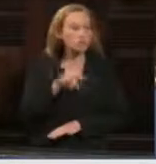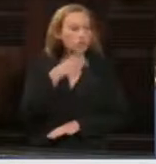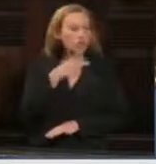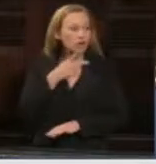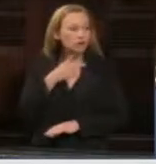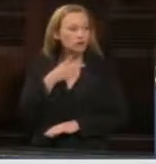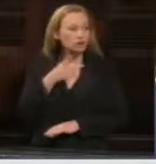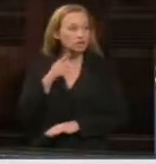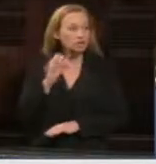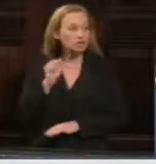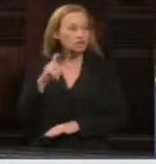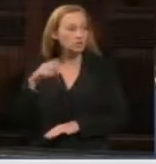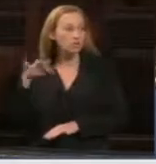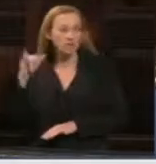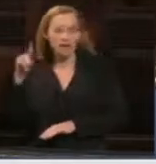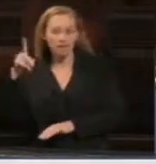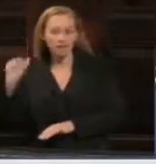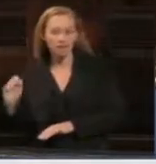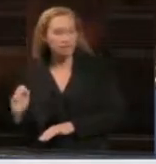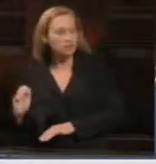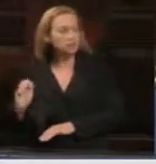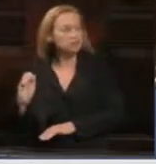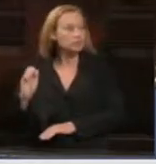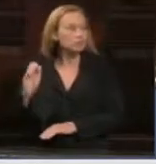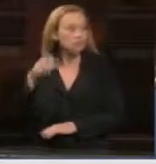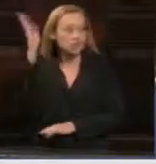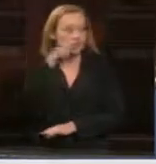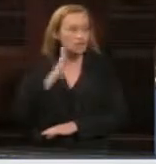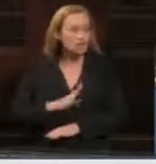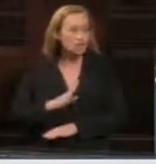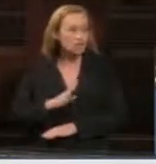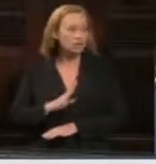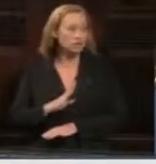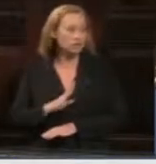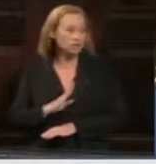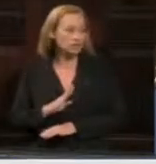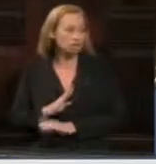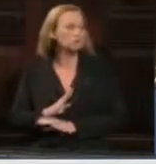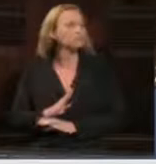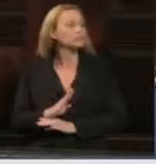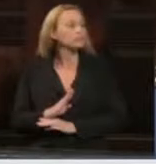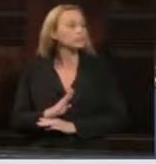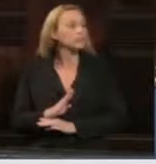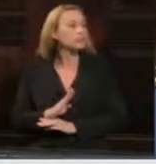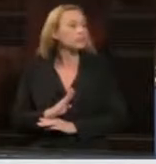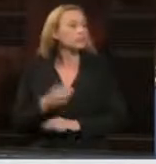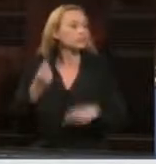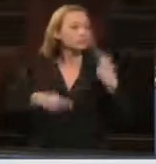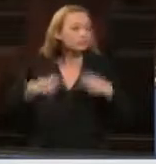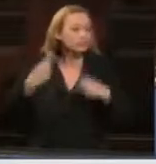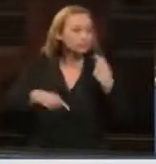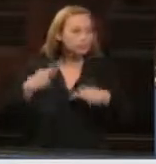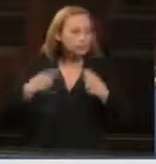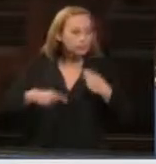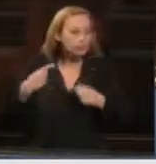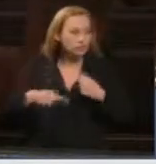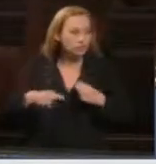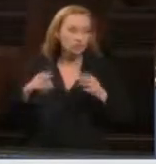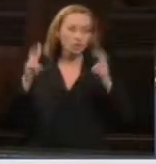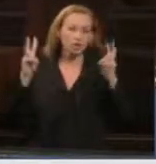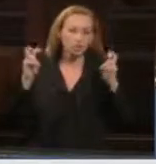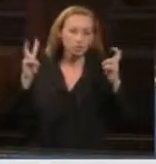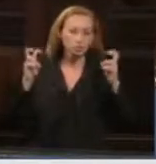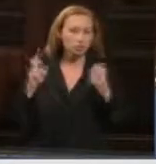brasileira para o progresso da ciência sbpc é preciso com ela interlocutora para discutir alternativas de fomento